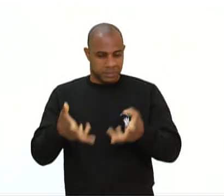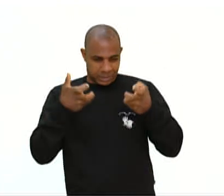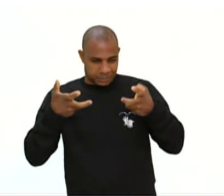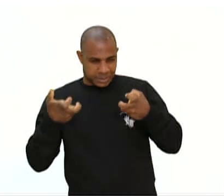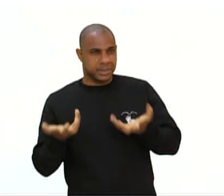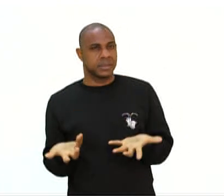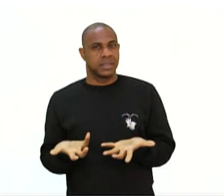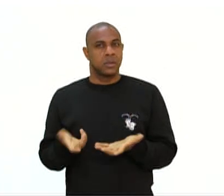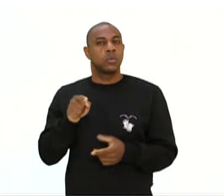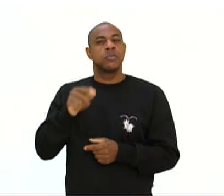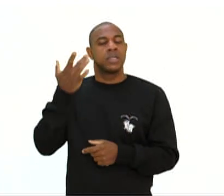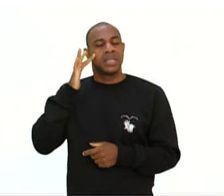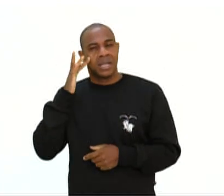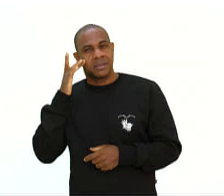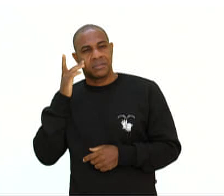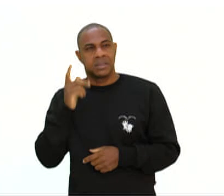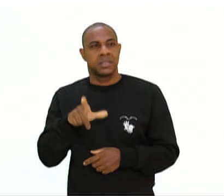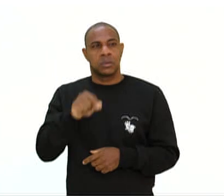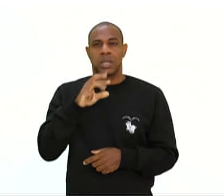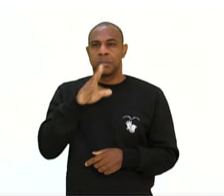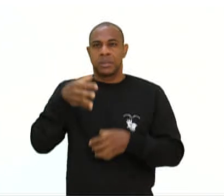eu volto!